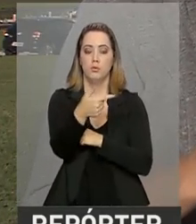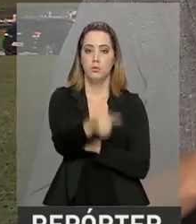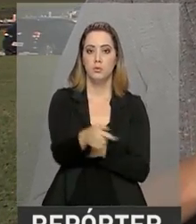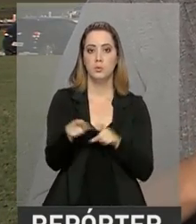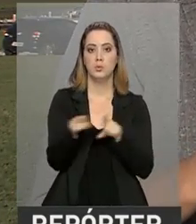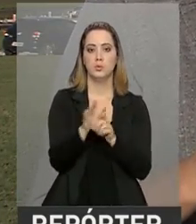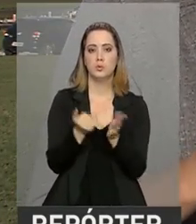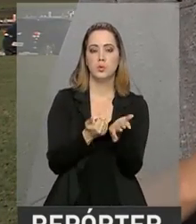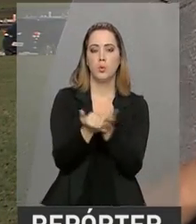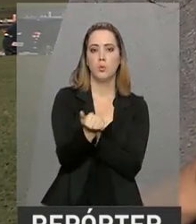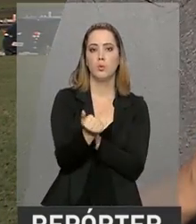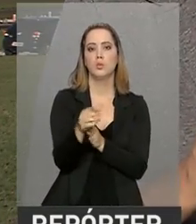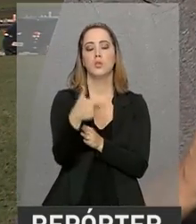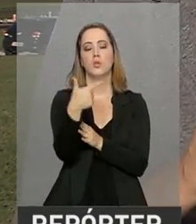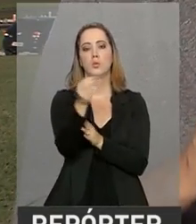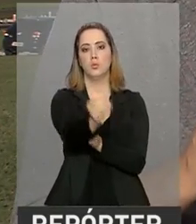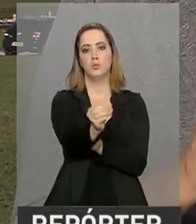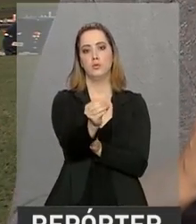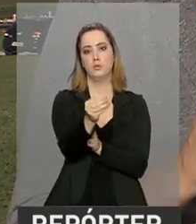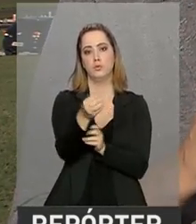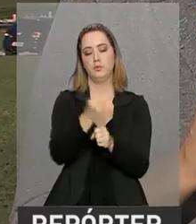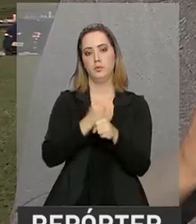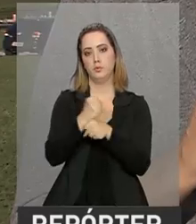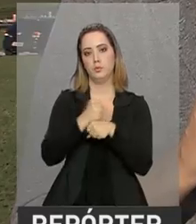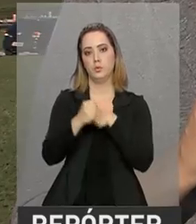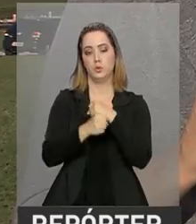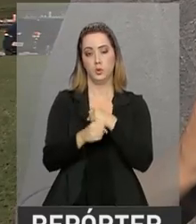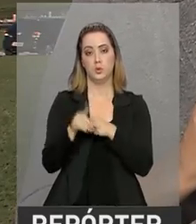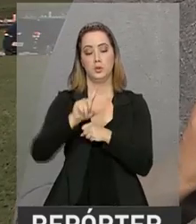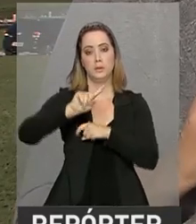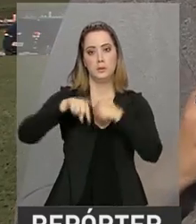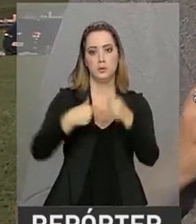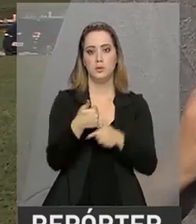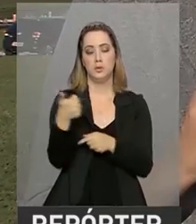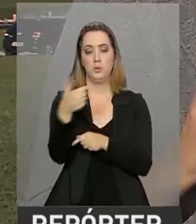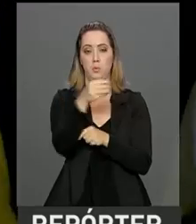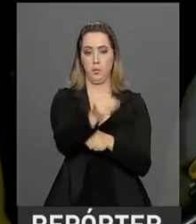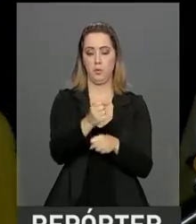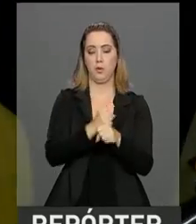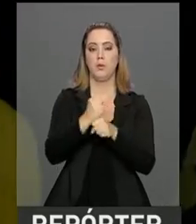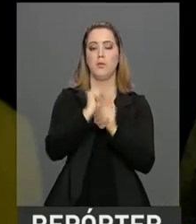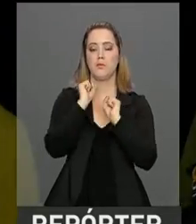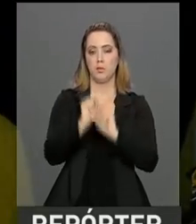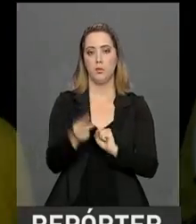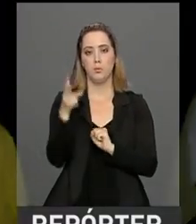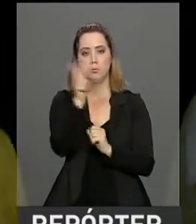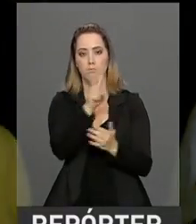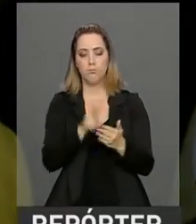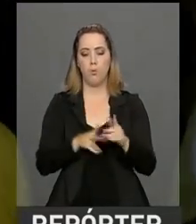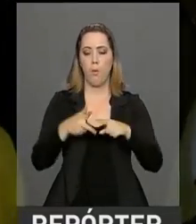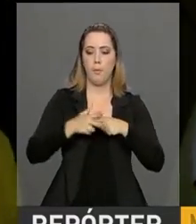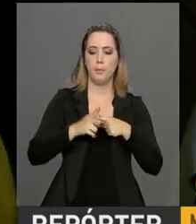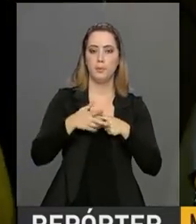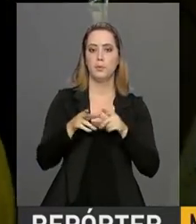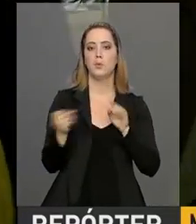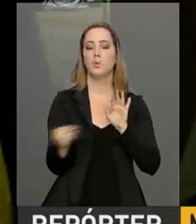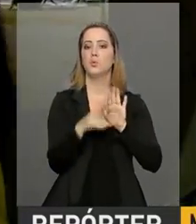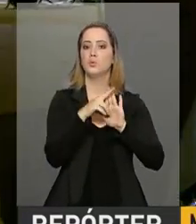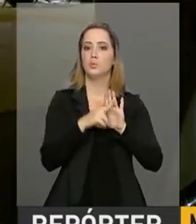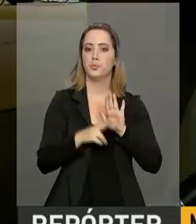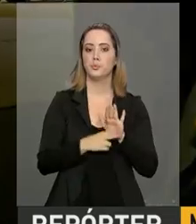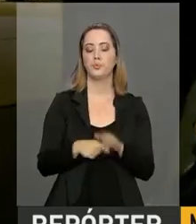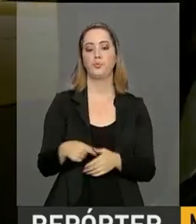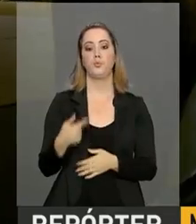fiscal tenha validade de 20 anos com uma revisão das regras no meio do período não tenho dúvidas que há uma